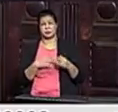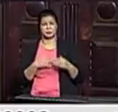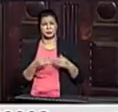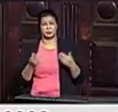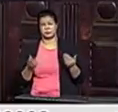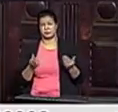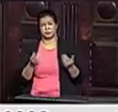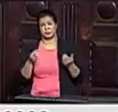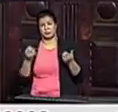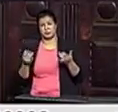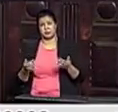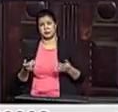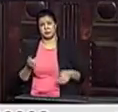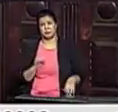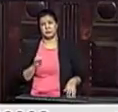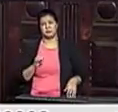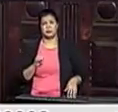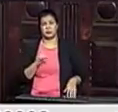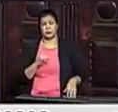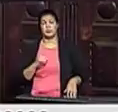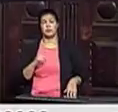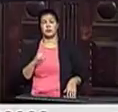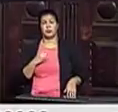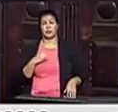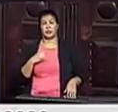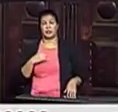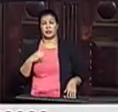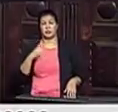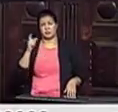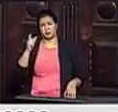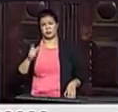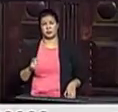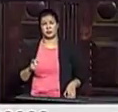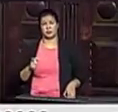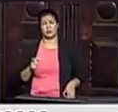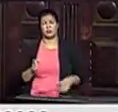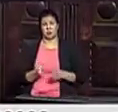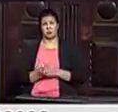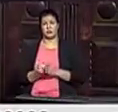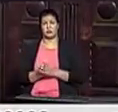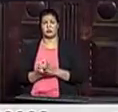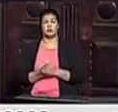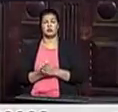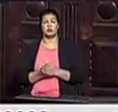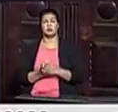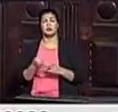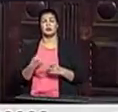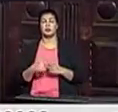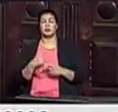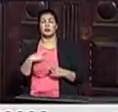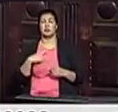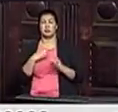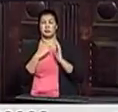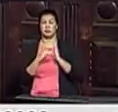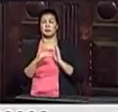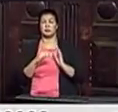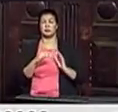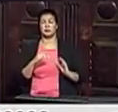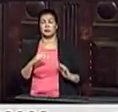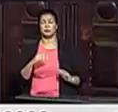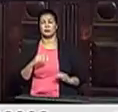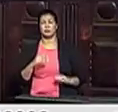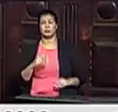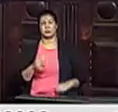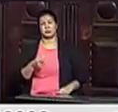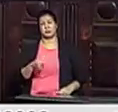dos senhores, os senhores também teriam uma posição privilegiada, porque tem mandato que tiveram